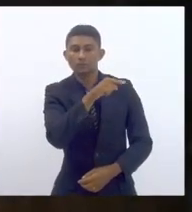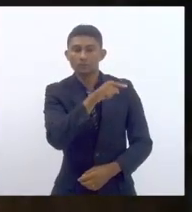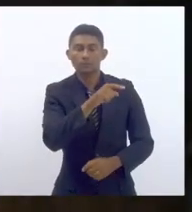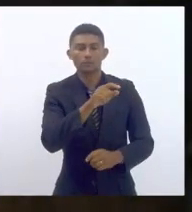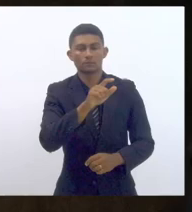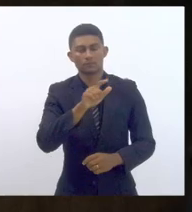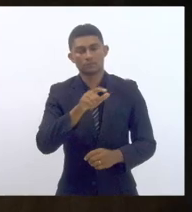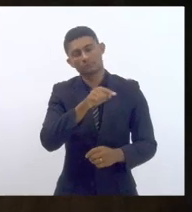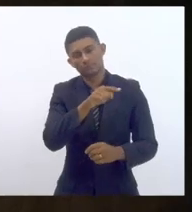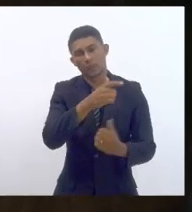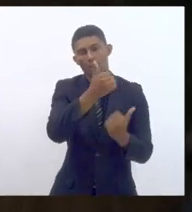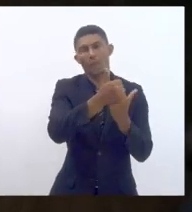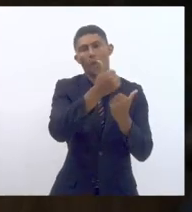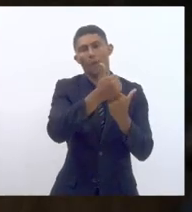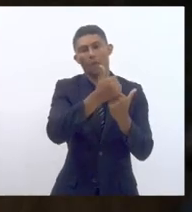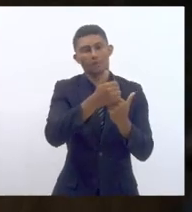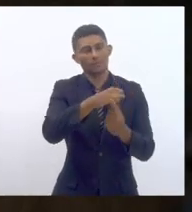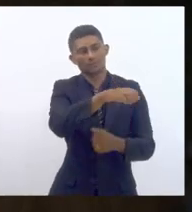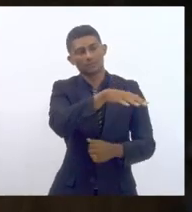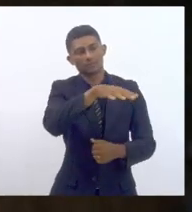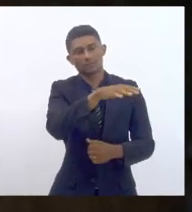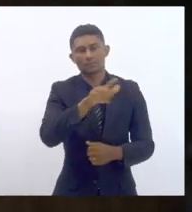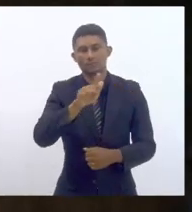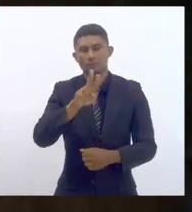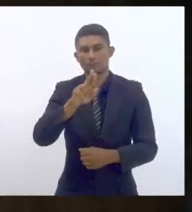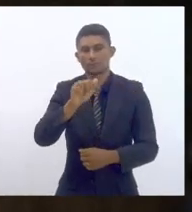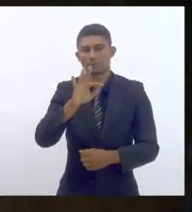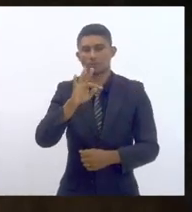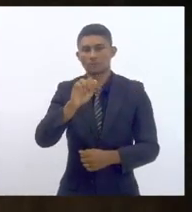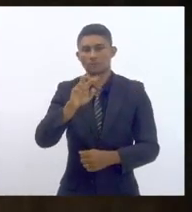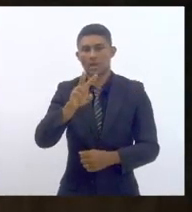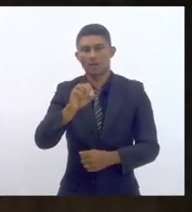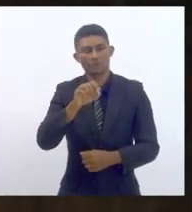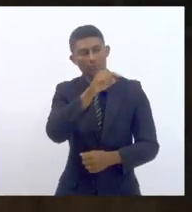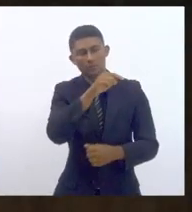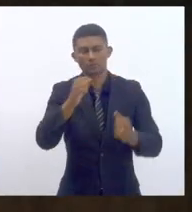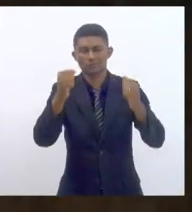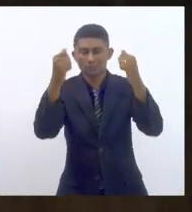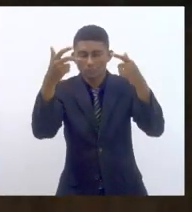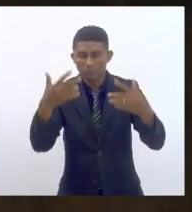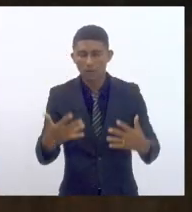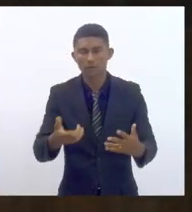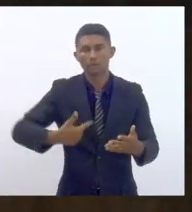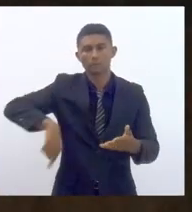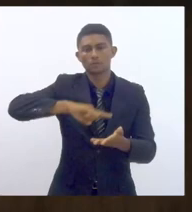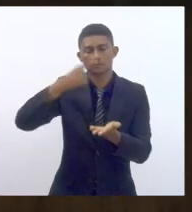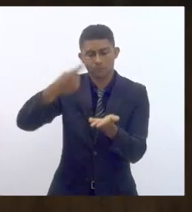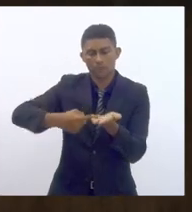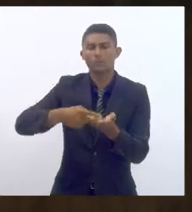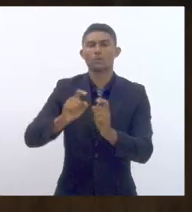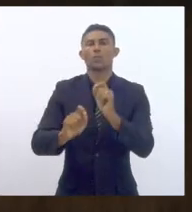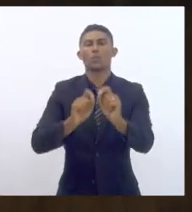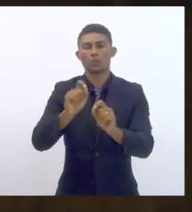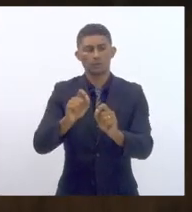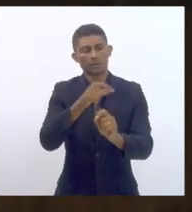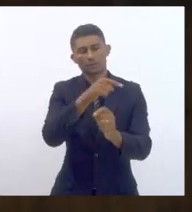Schmidt, para fazer o encaminhamento do nosso acordo aí, para a gente fazer as tratativas, em especial no tocante